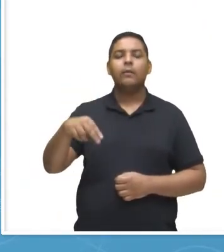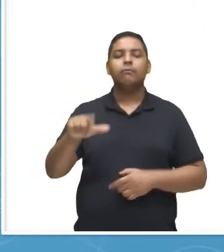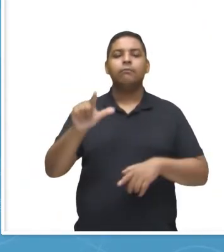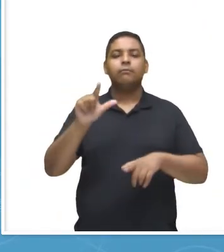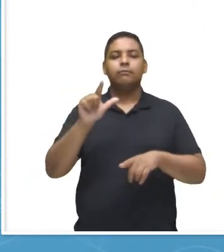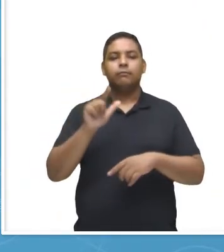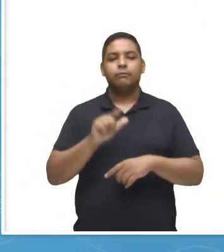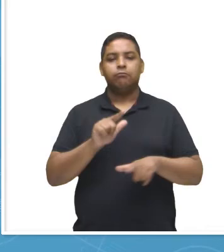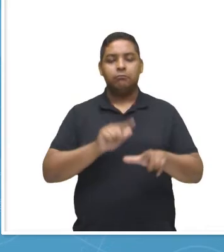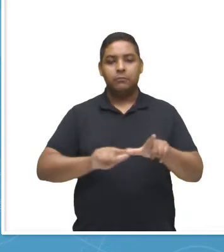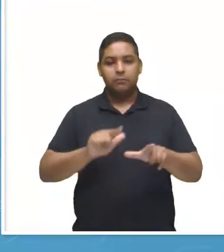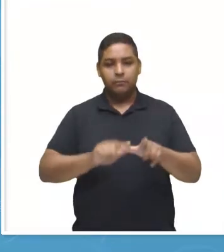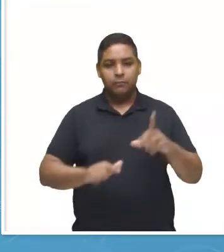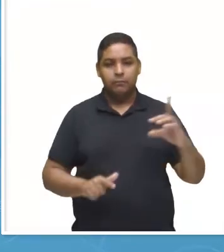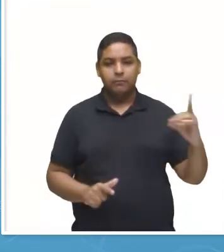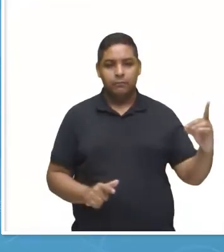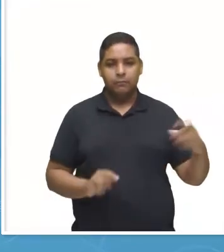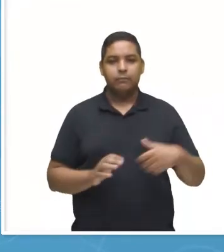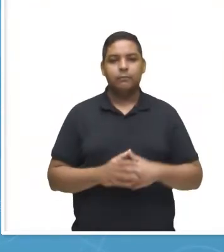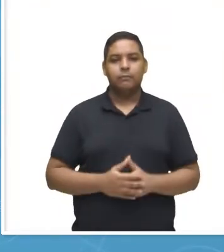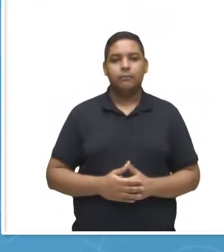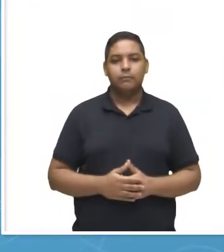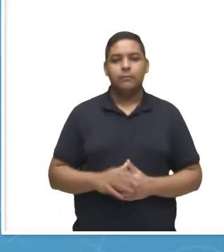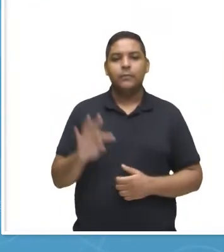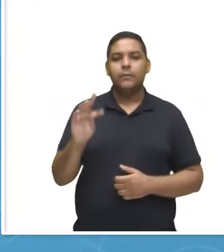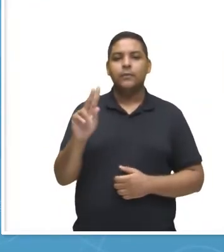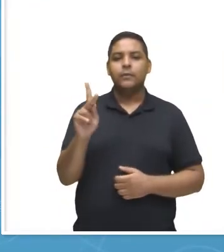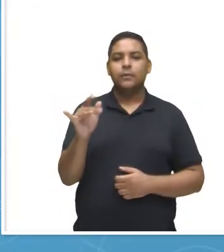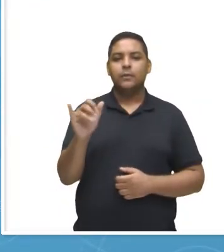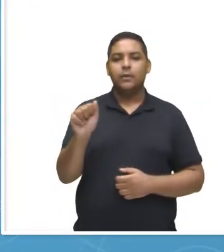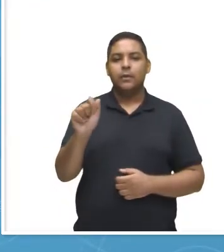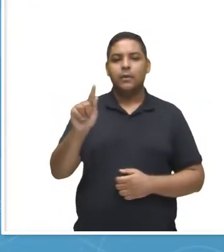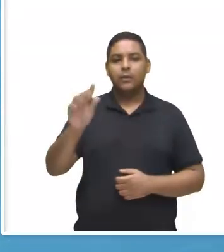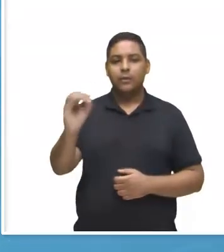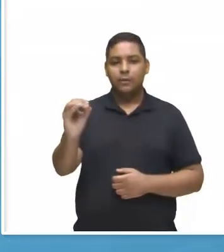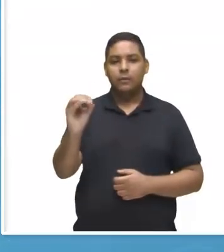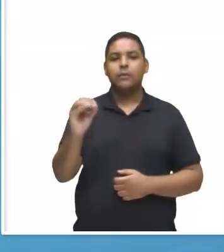D. O Tiago, letra D.